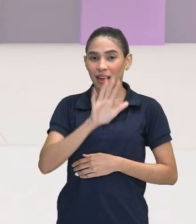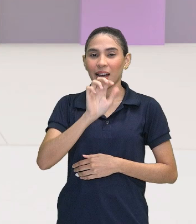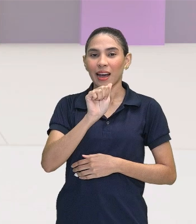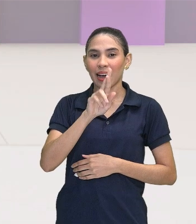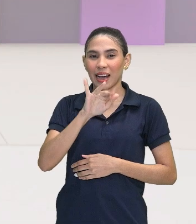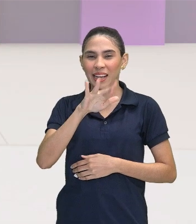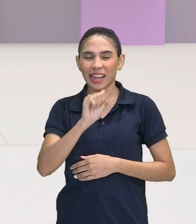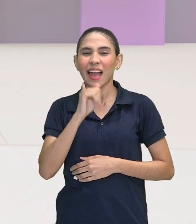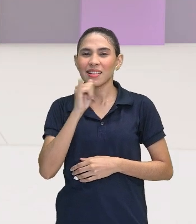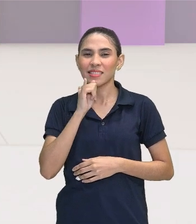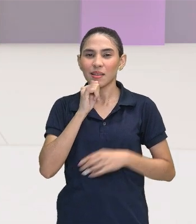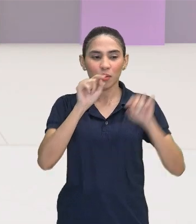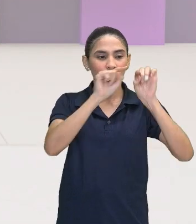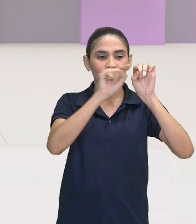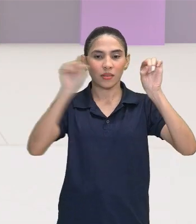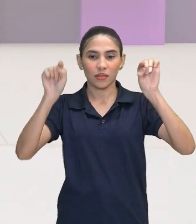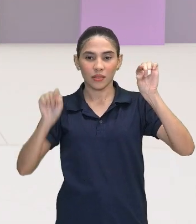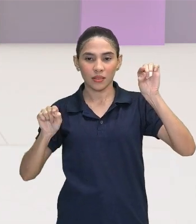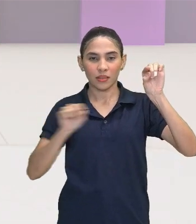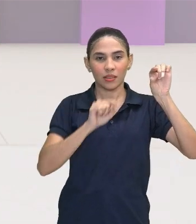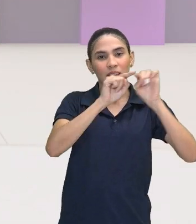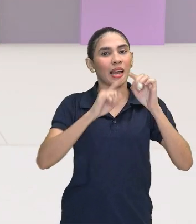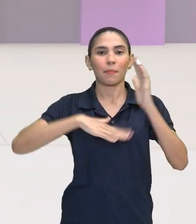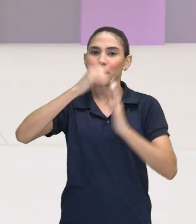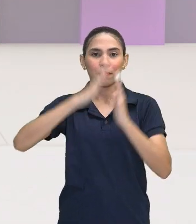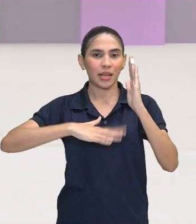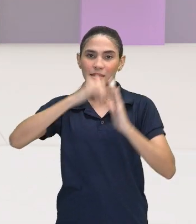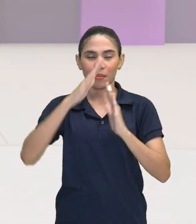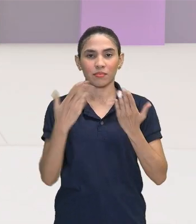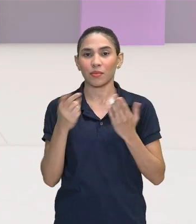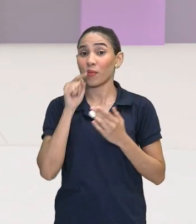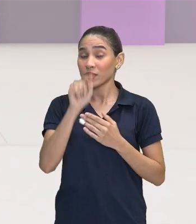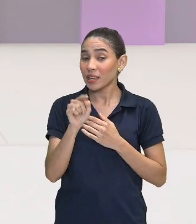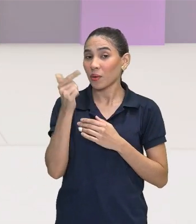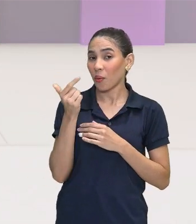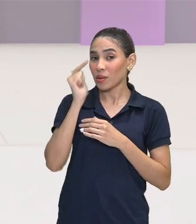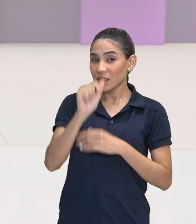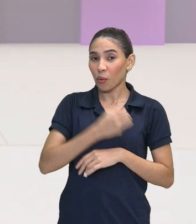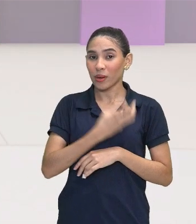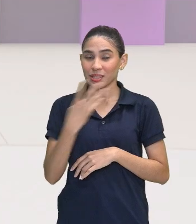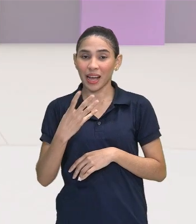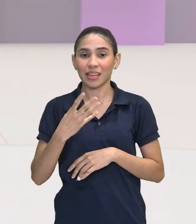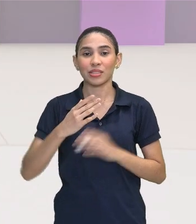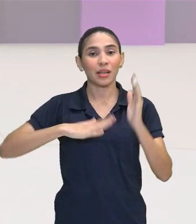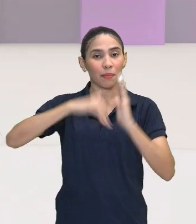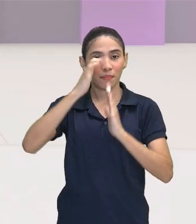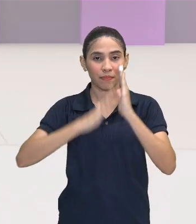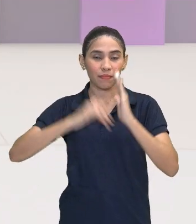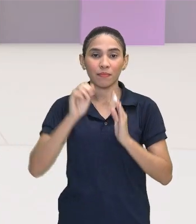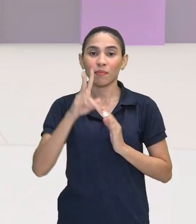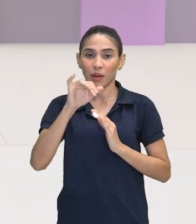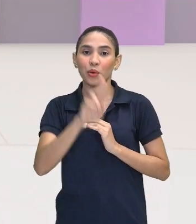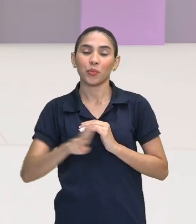vai pintar uma parte da sua casa, você vai pintar uma parede. Para você determinar a quantidade de tinta que você vai utilizar para